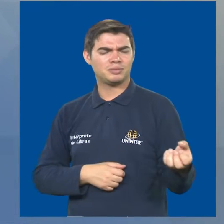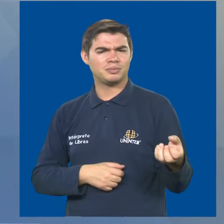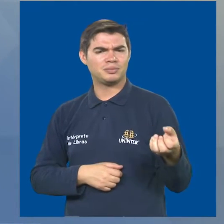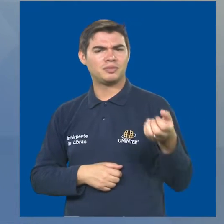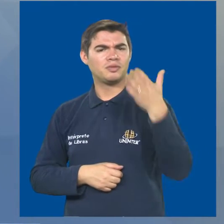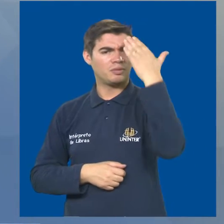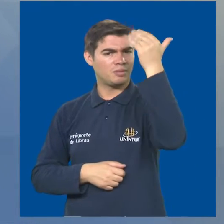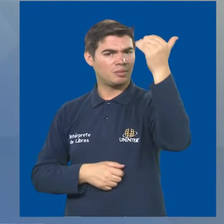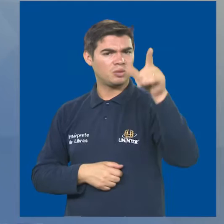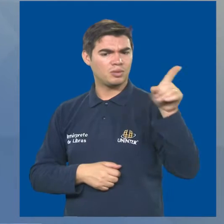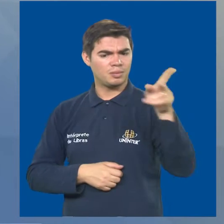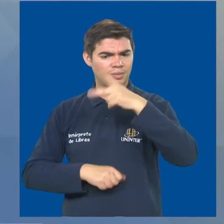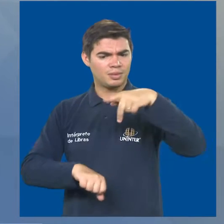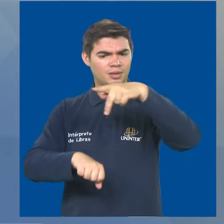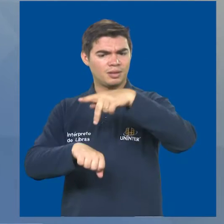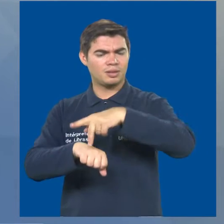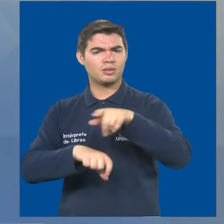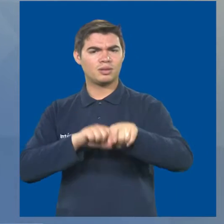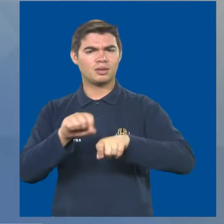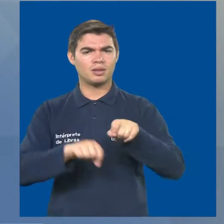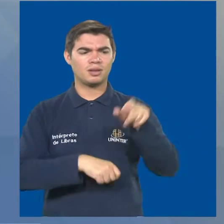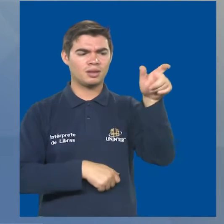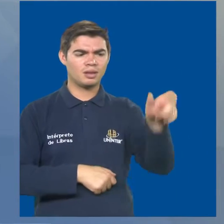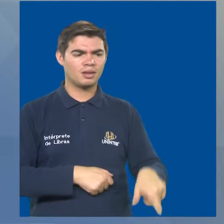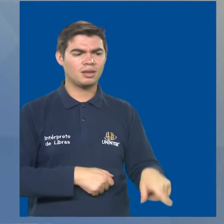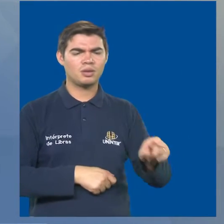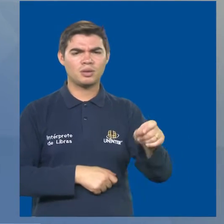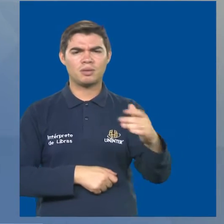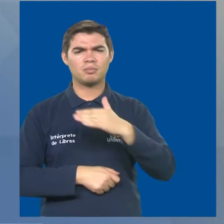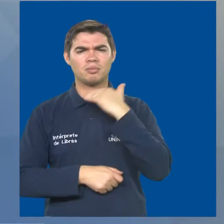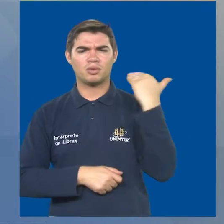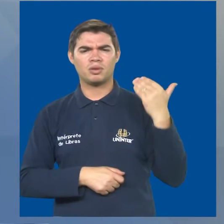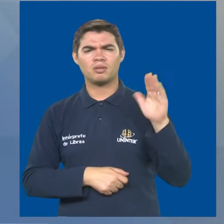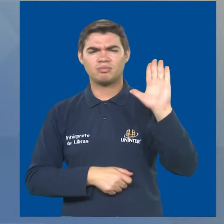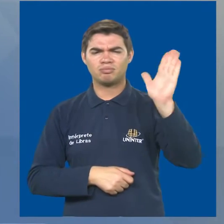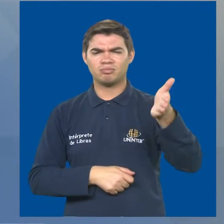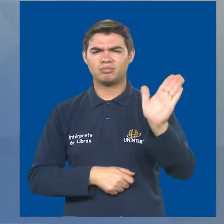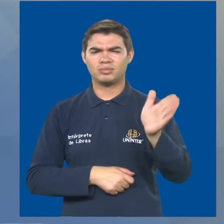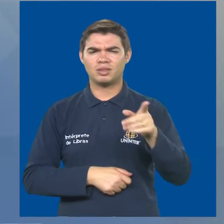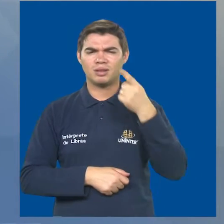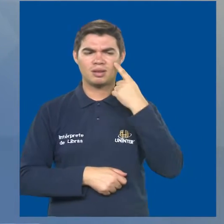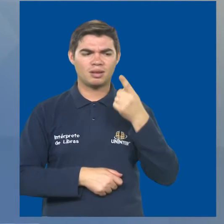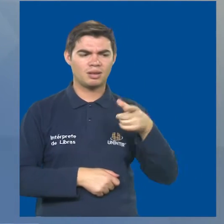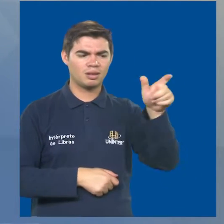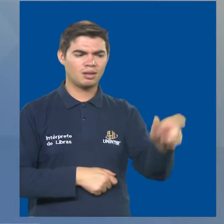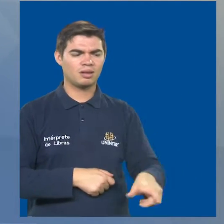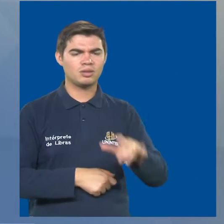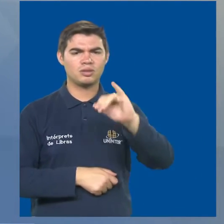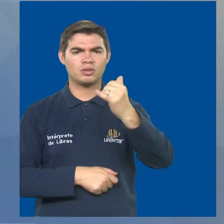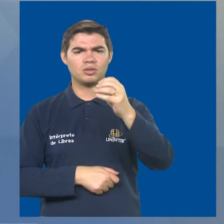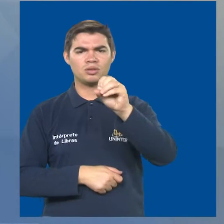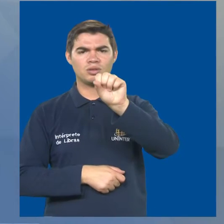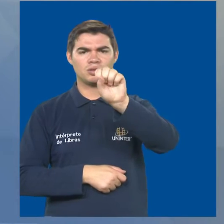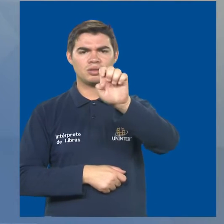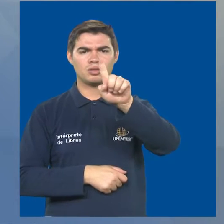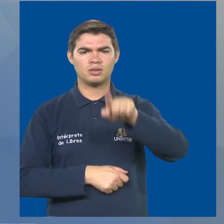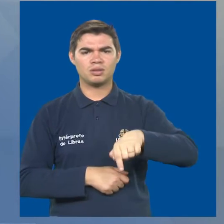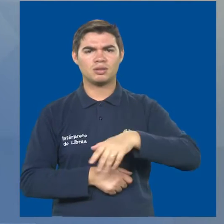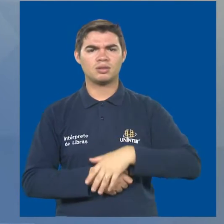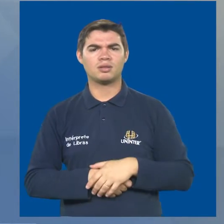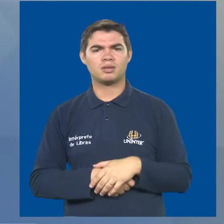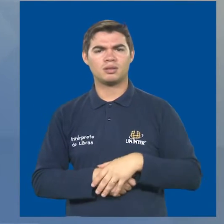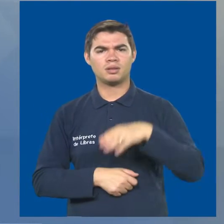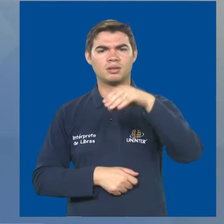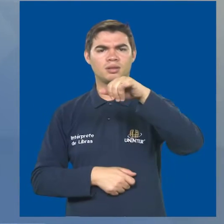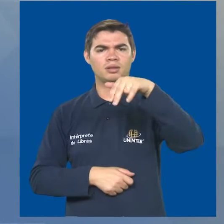do nosso país foi o já falecido recentemente josé mindlin josé mindlin começou uma